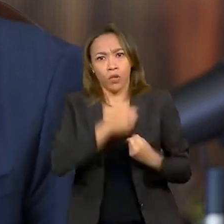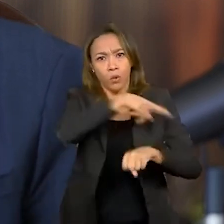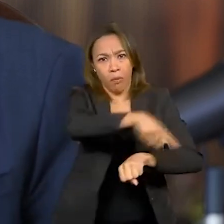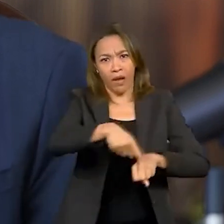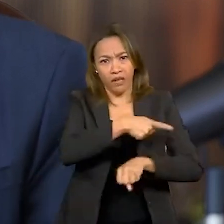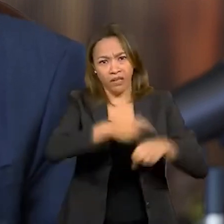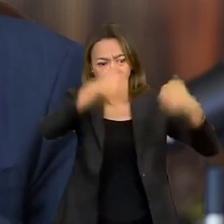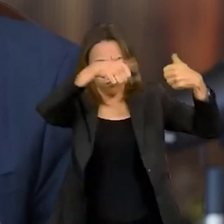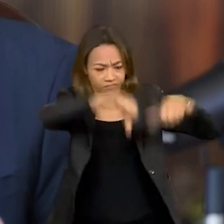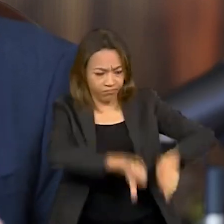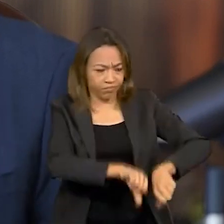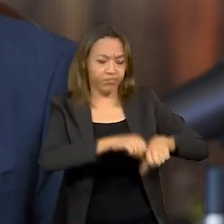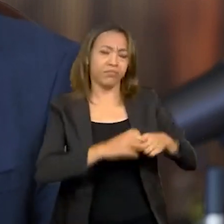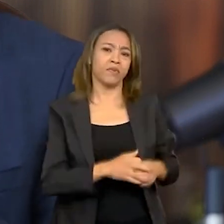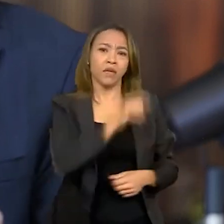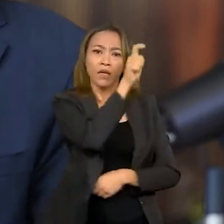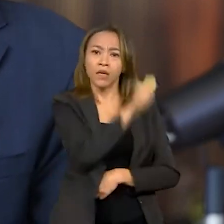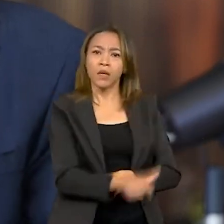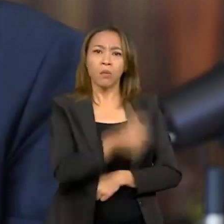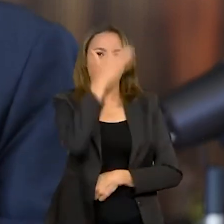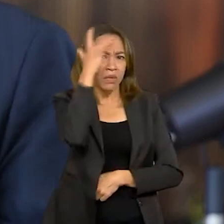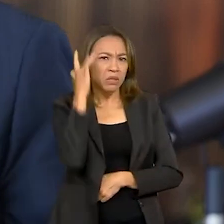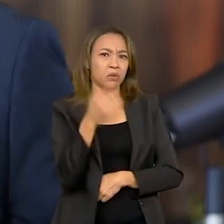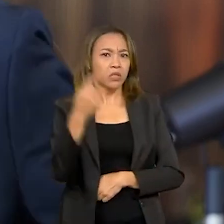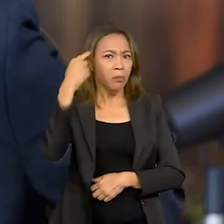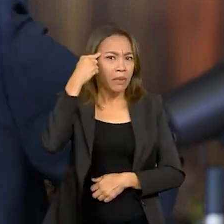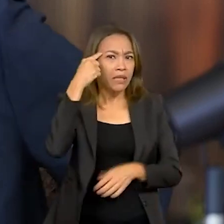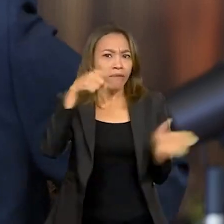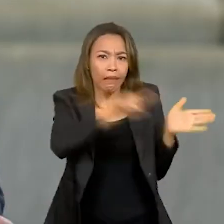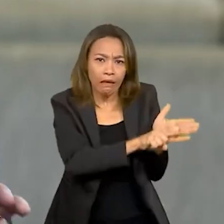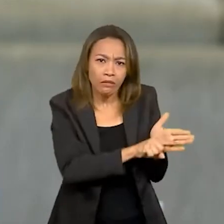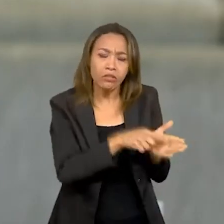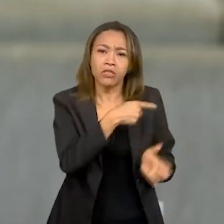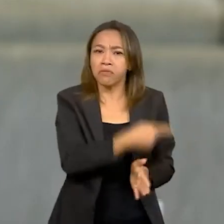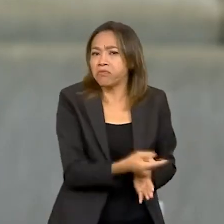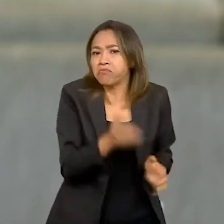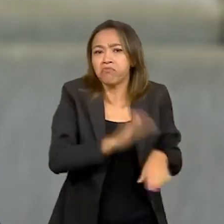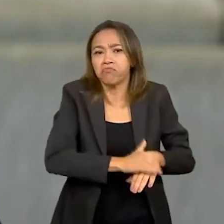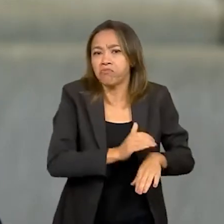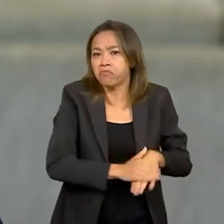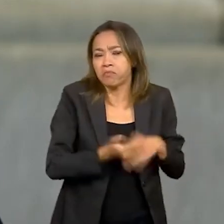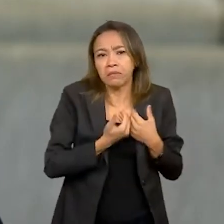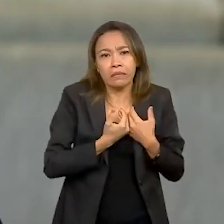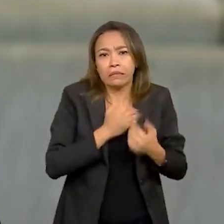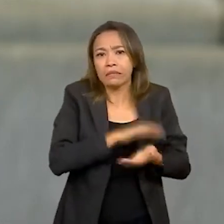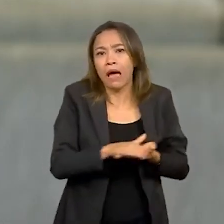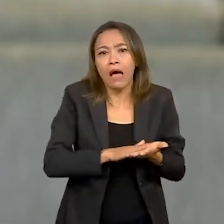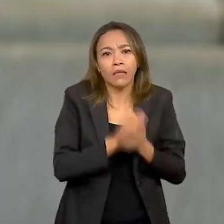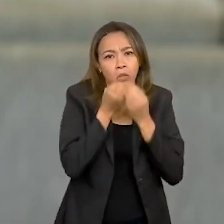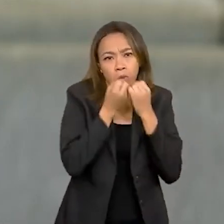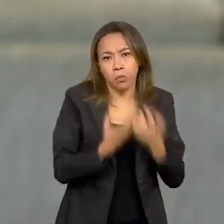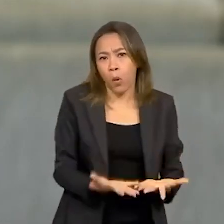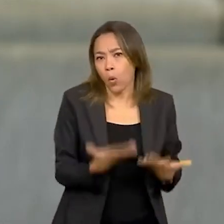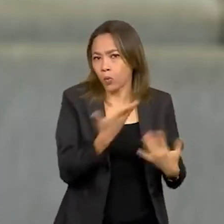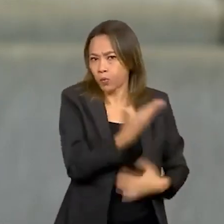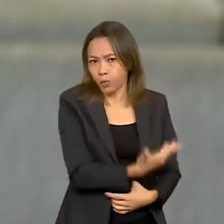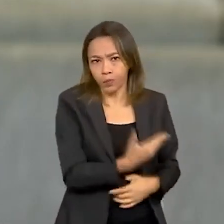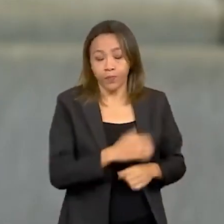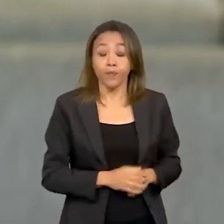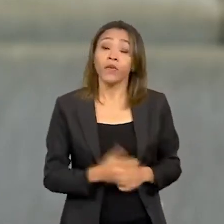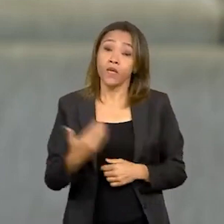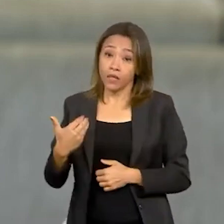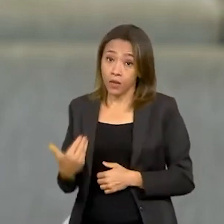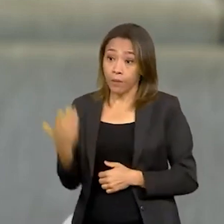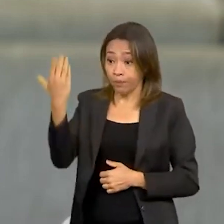negacionista que não acreditava em nada e que não fazia nada de bom essa é a verdade ou seja eu estabel fica janja